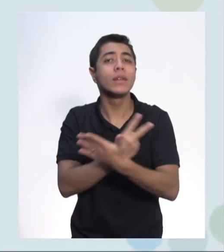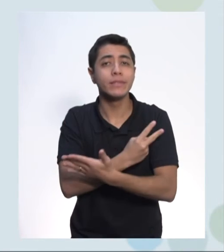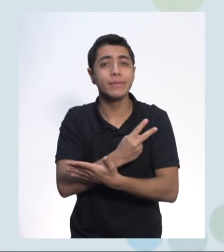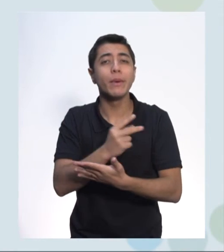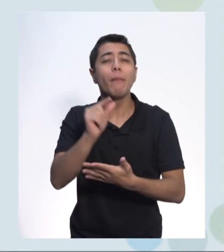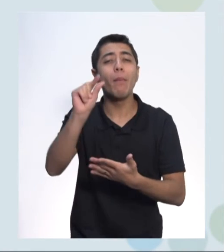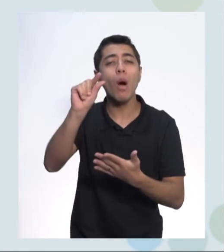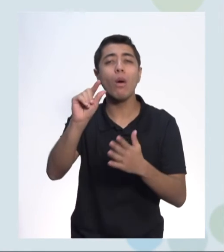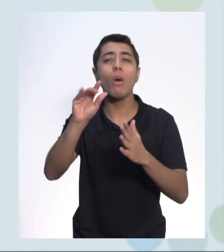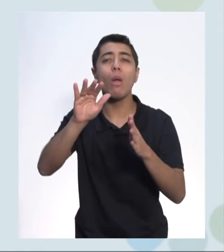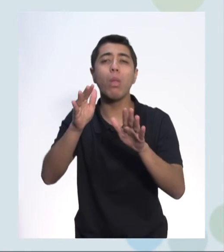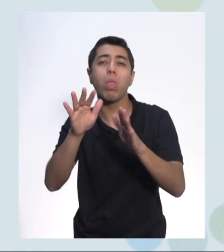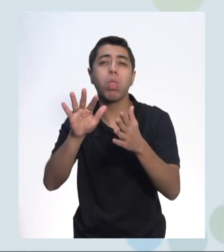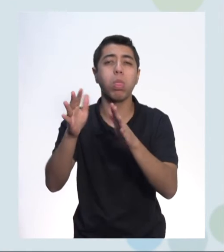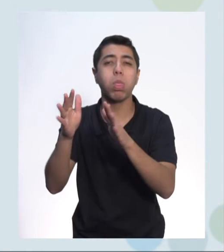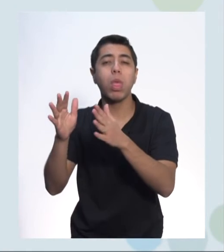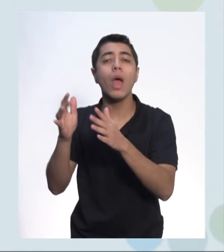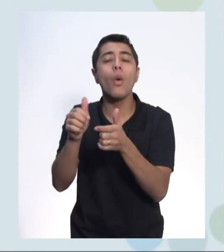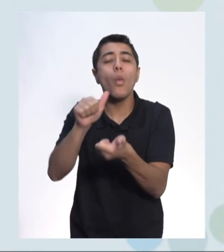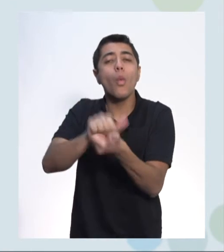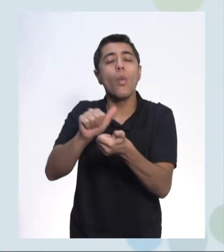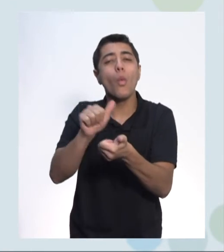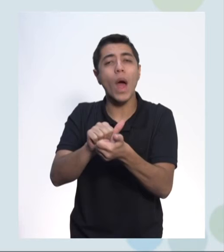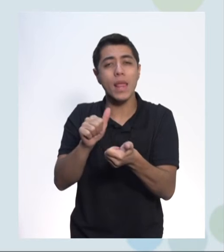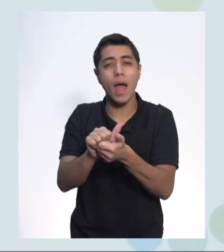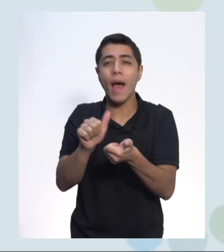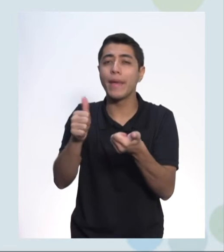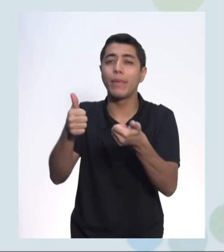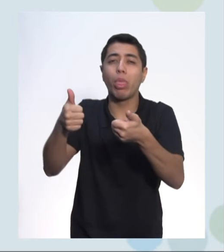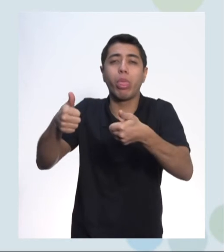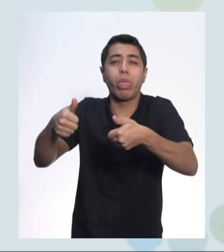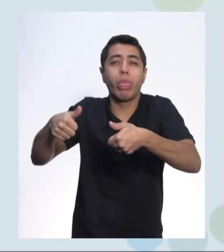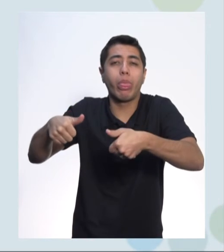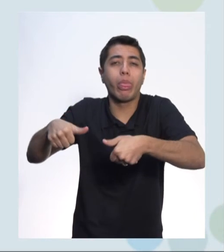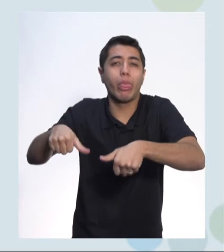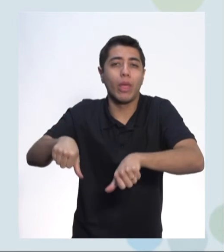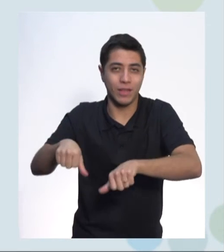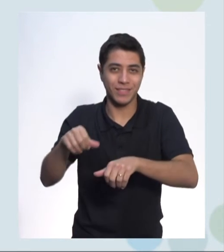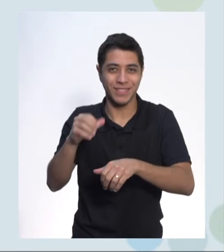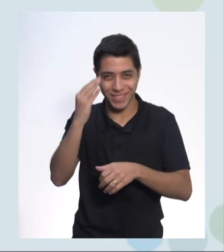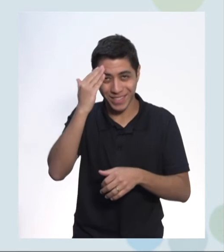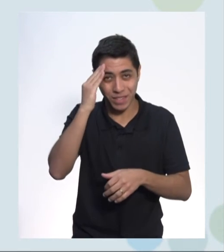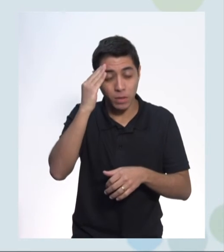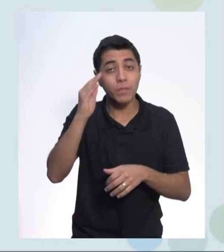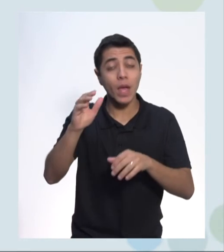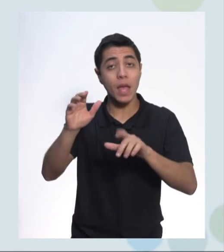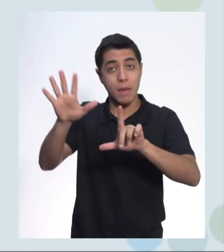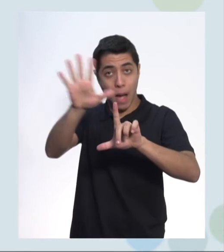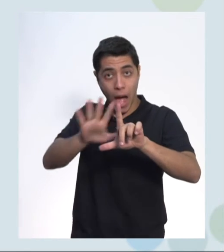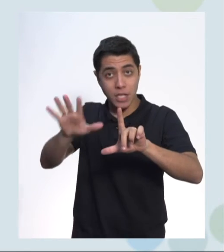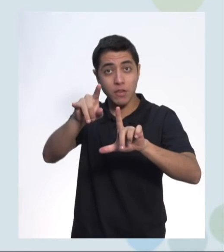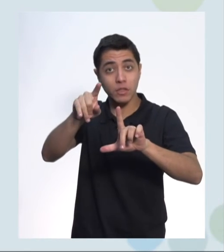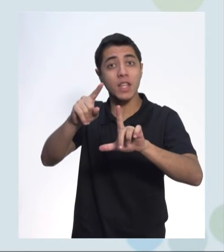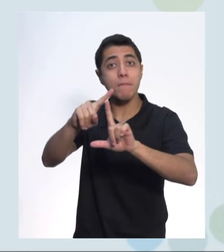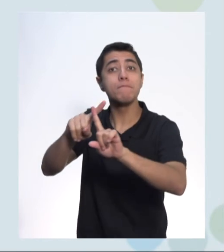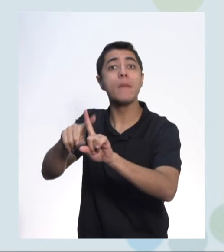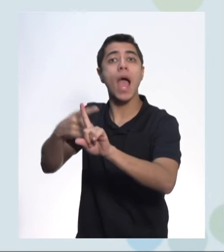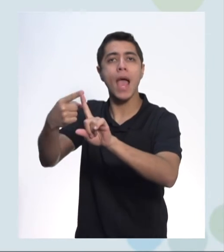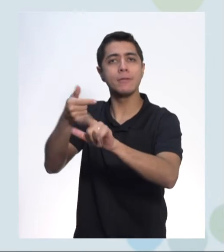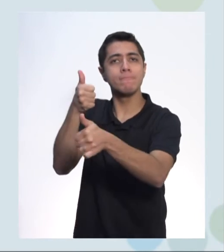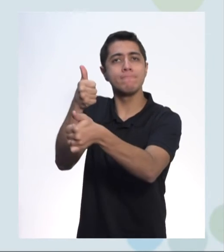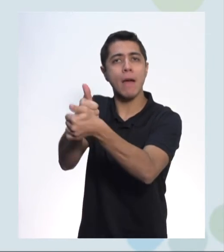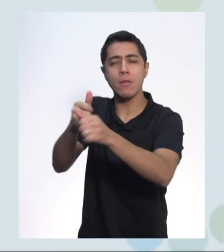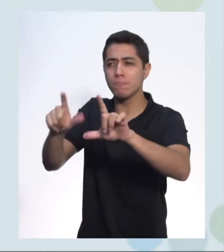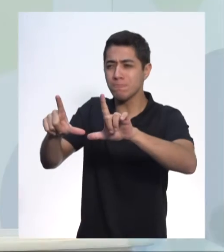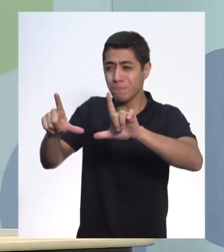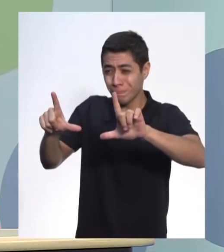ele acaba perdendo um pouco de qualidade. Então, se você ampliar essa imagem muito mais, você vai ver que ela tem alguns pontinhos, que é a luz